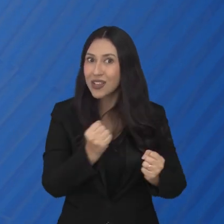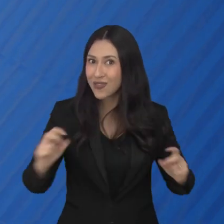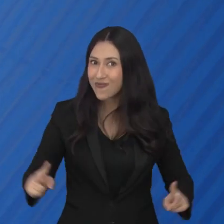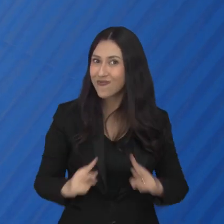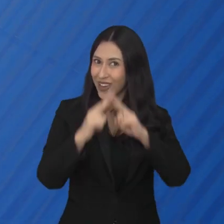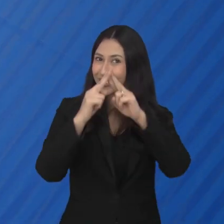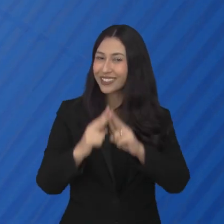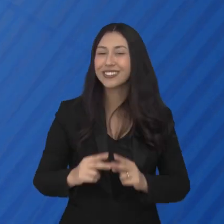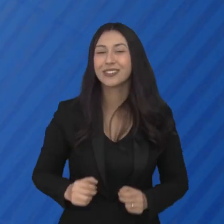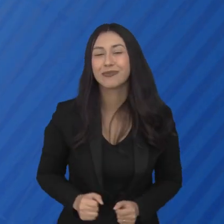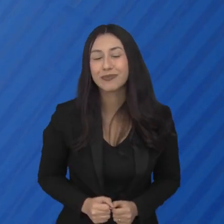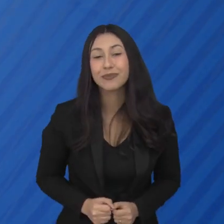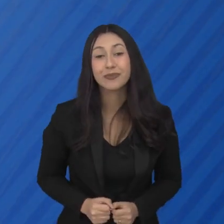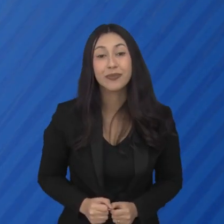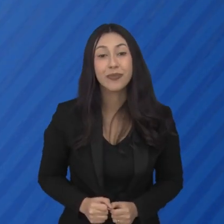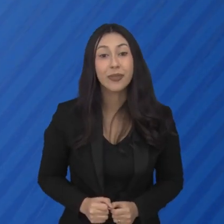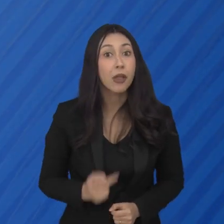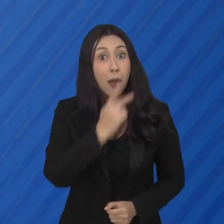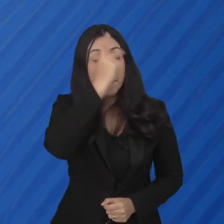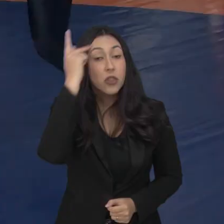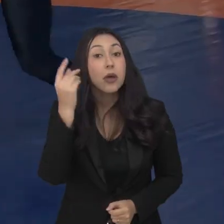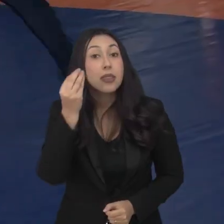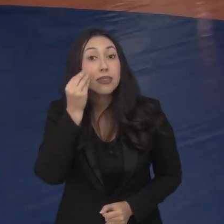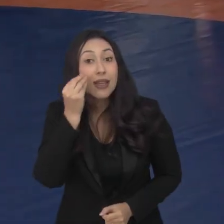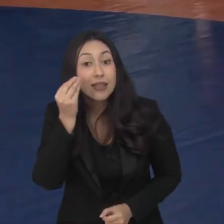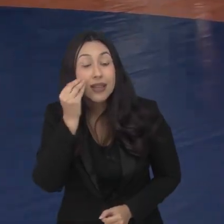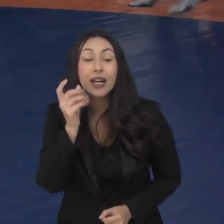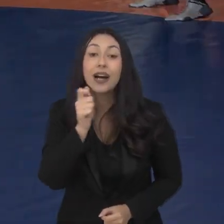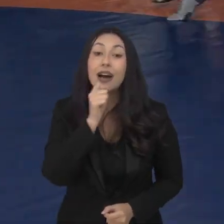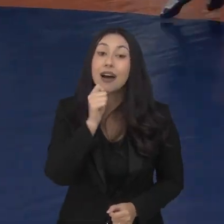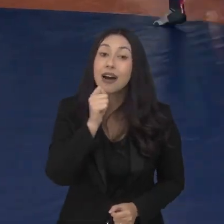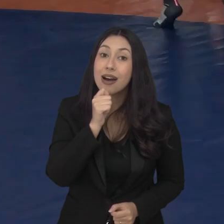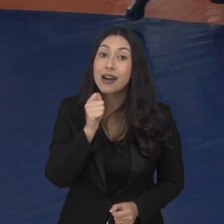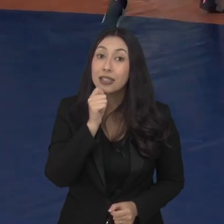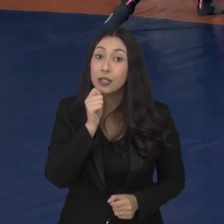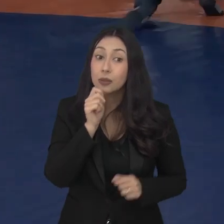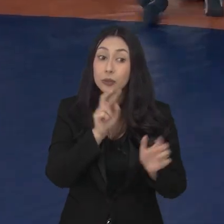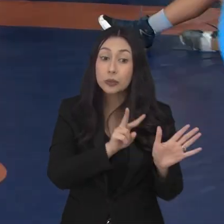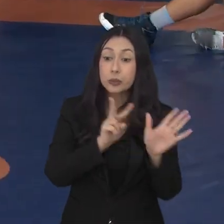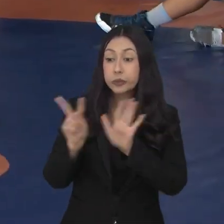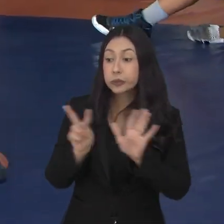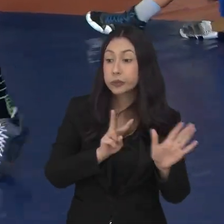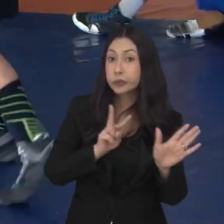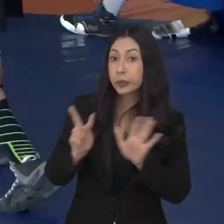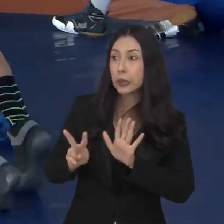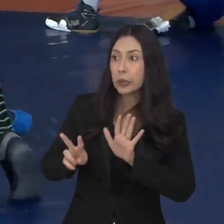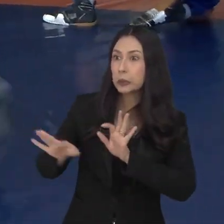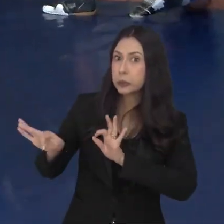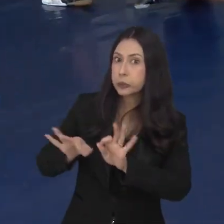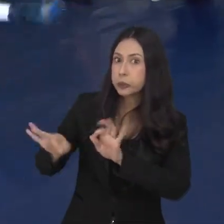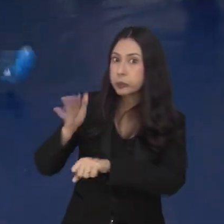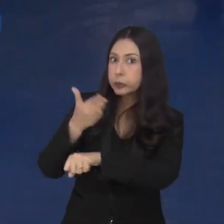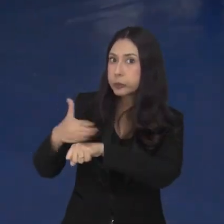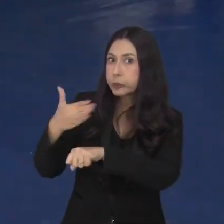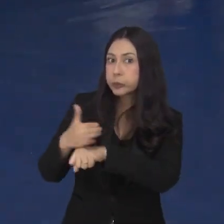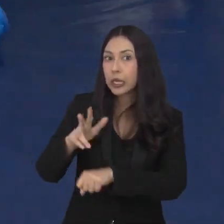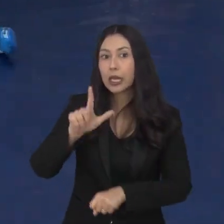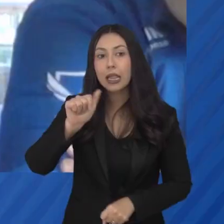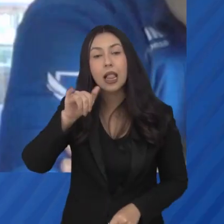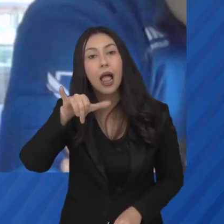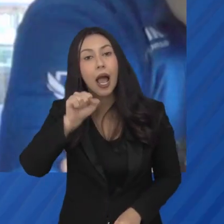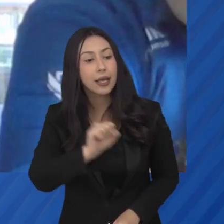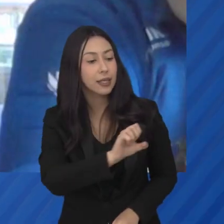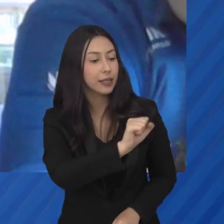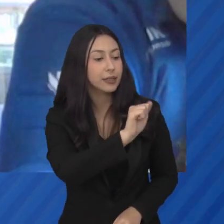torcida de vocês para Paris, vai Brasil. Para quem ainda luta por uma vaguinha, as últimas semanas foram de muita